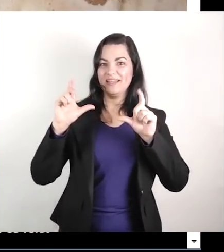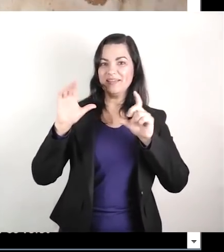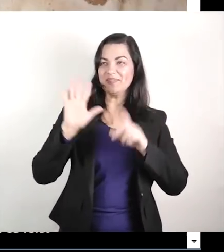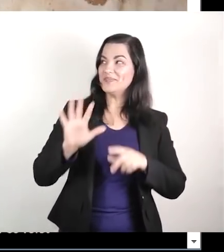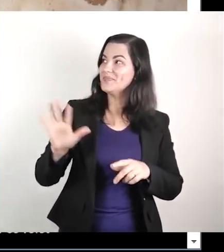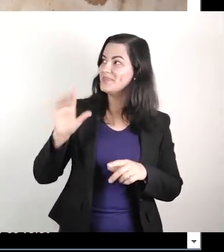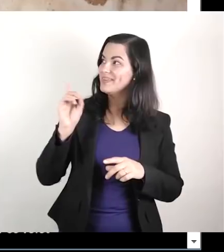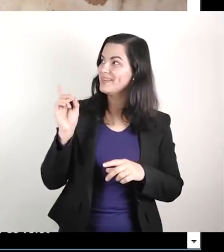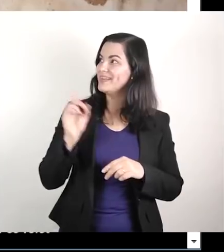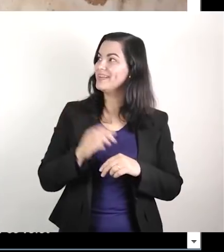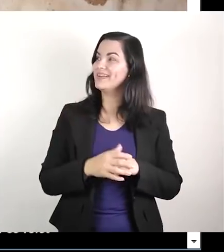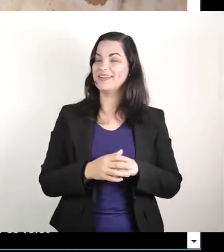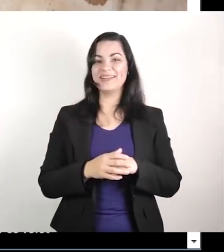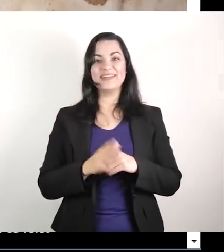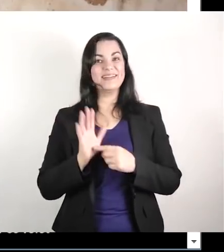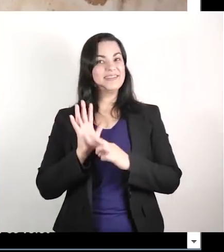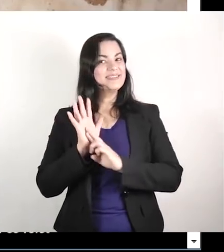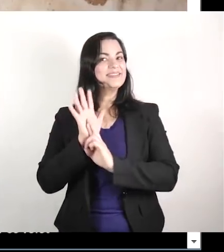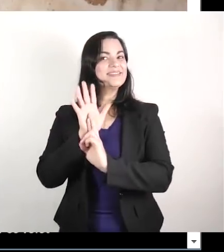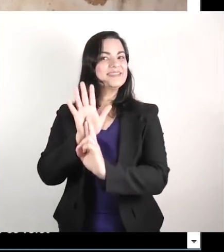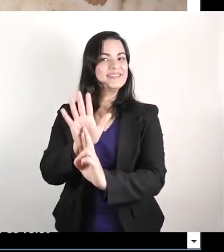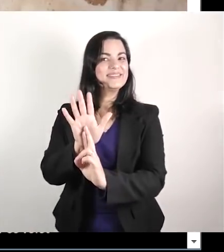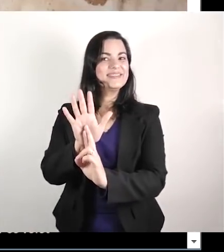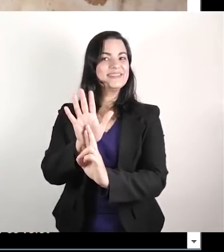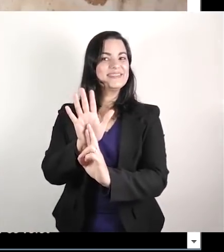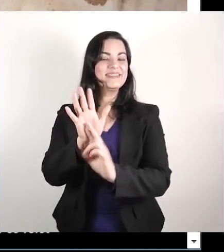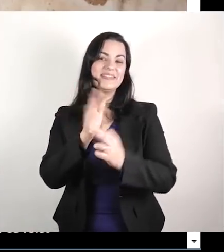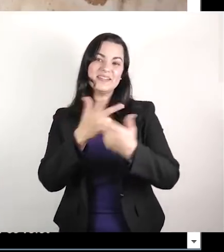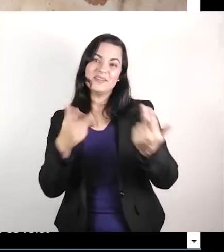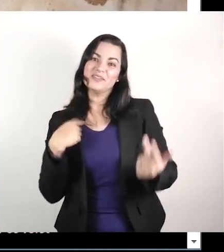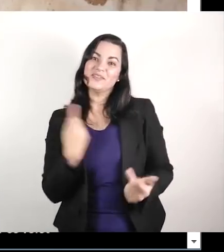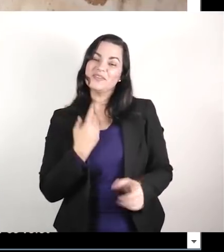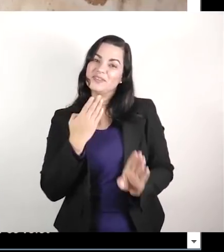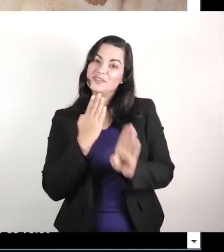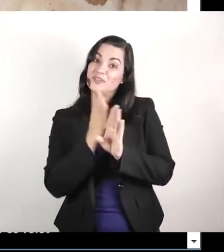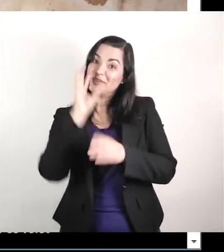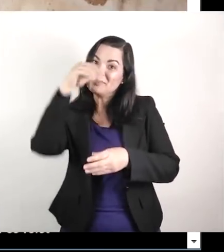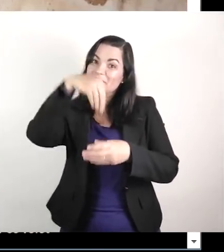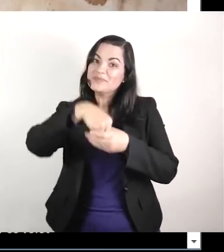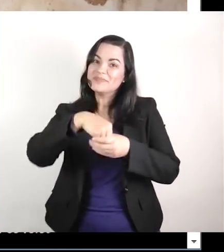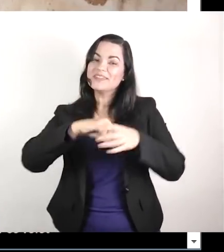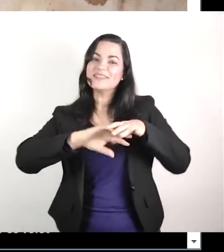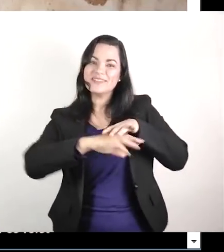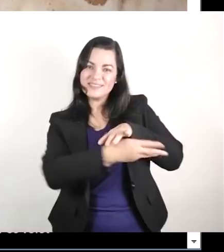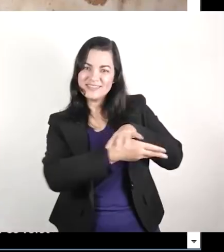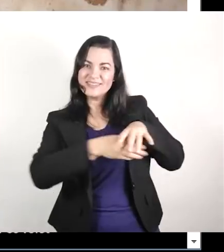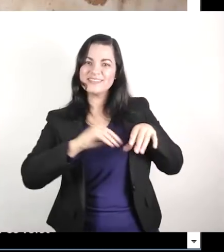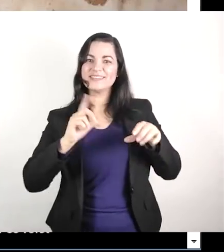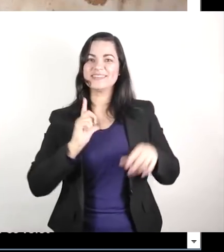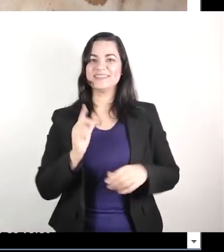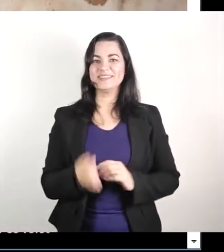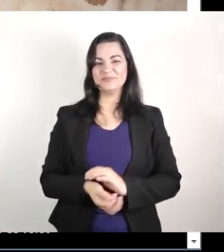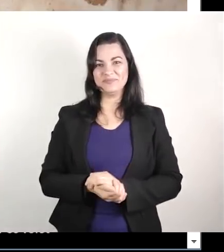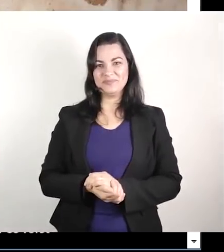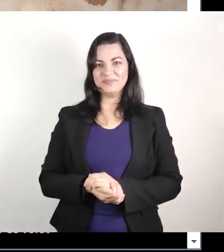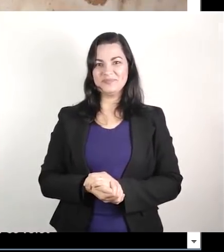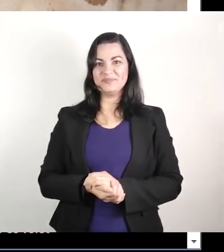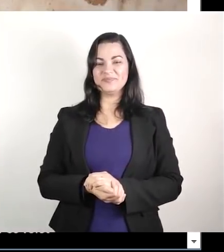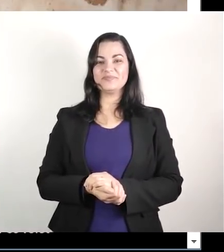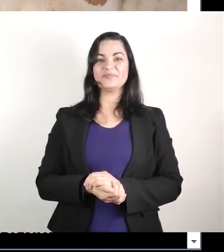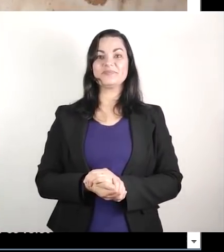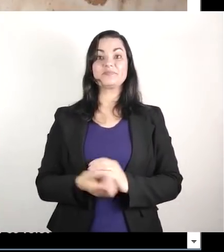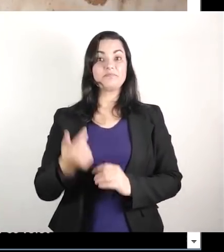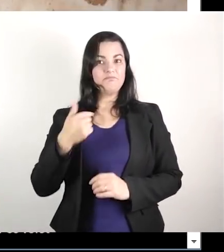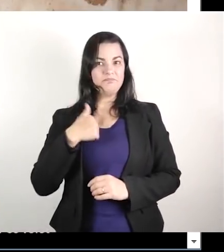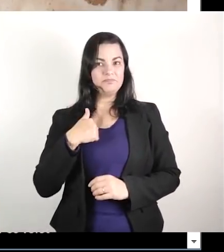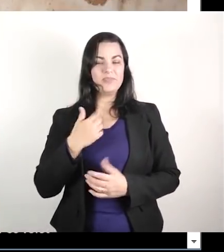imagem rupestre para representar algumas descobertas que vamos encontrar dentro dela. Então, olha